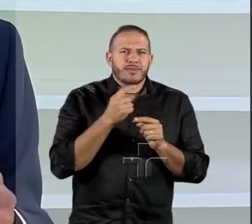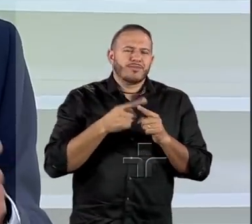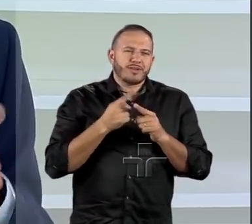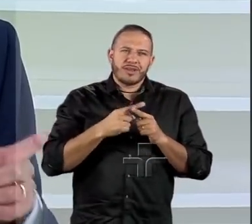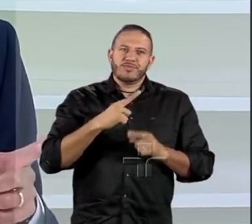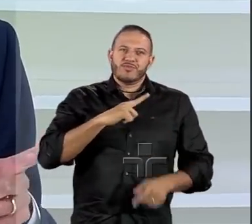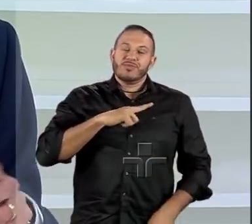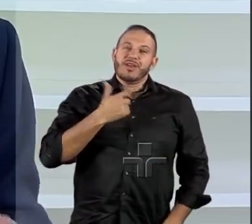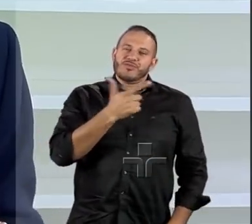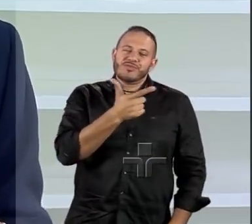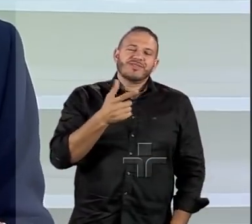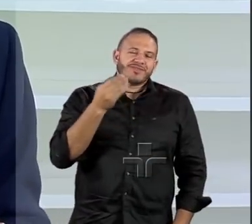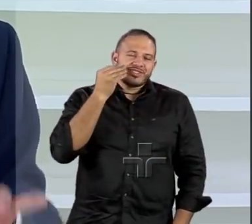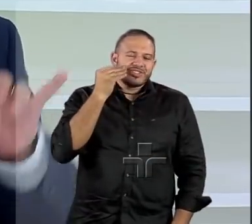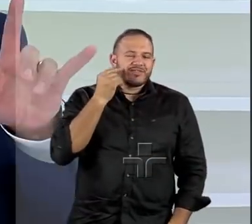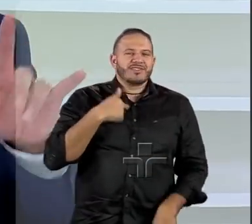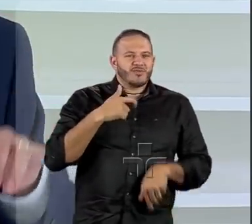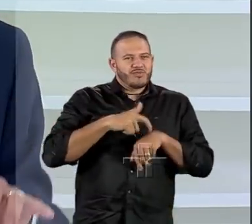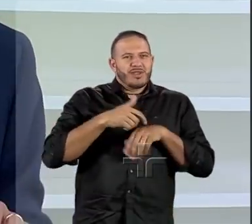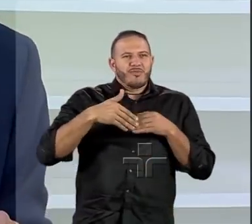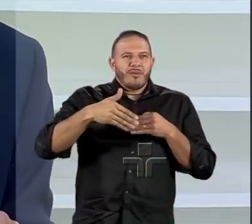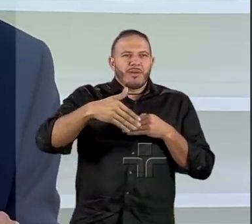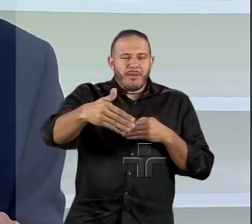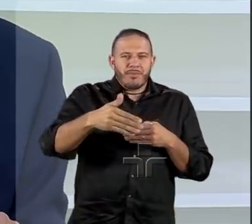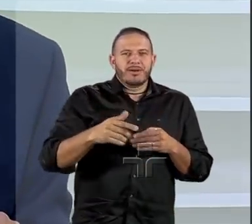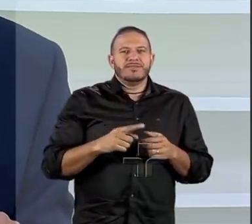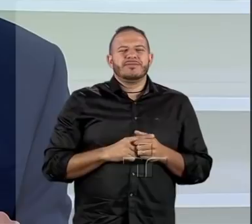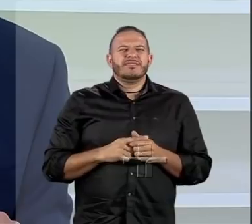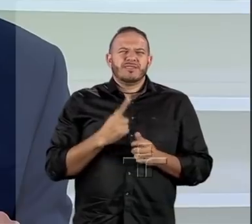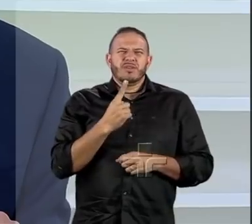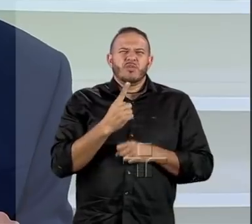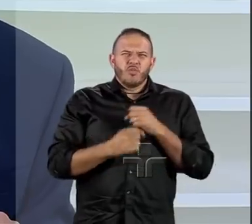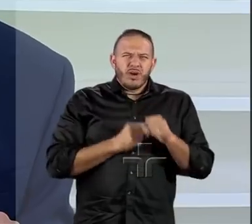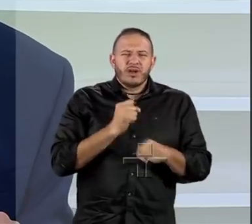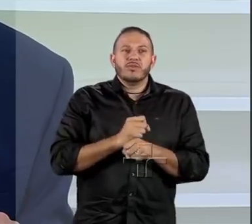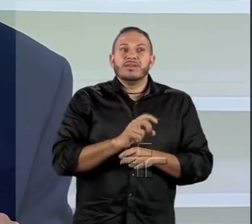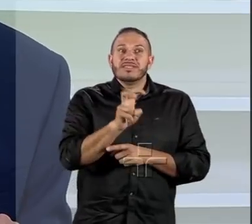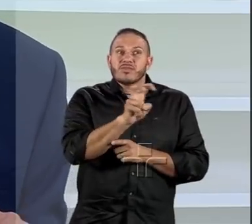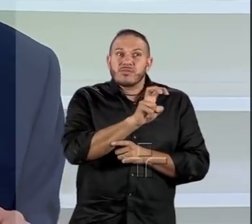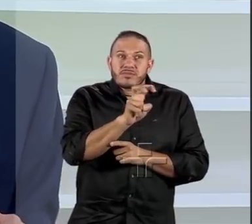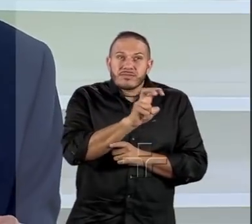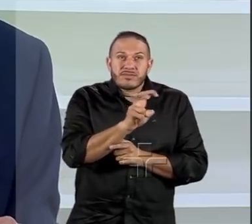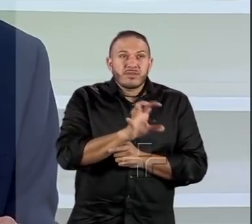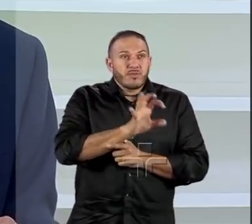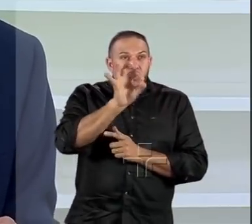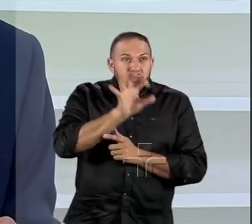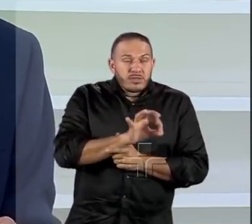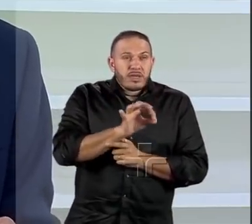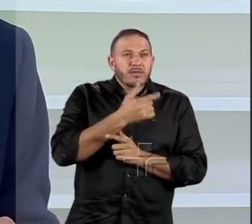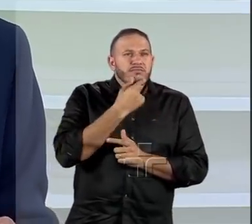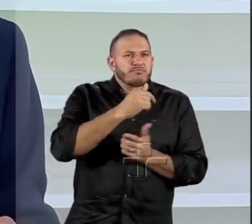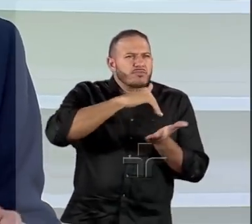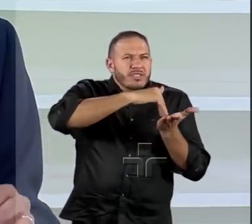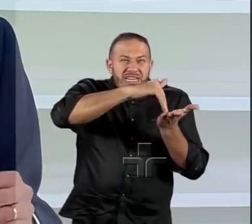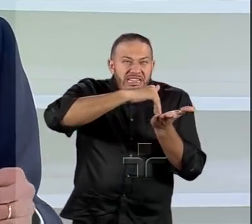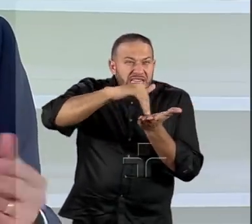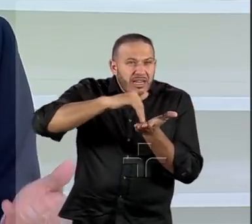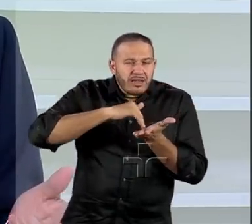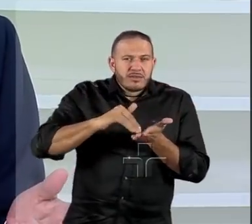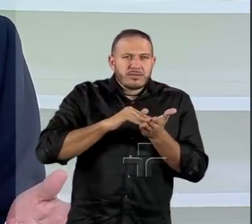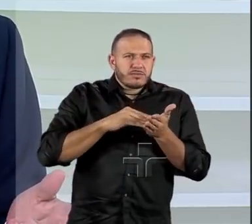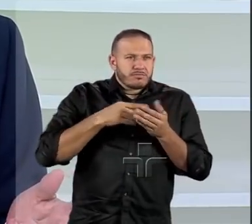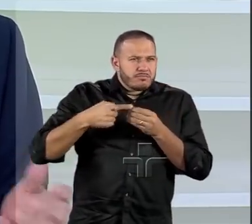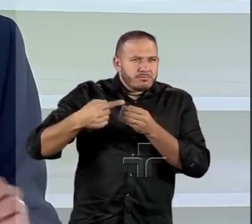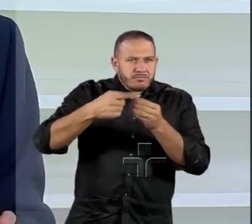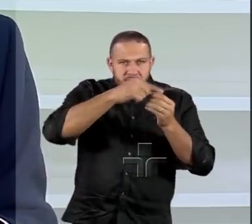chance de fazer em prazo longo. Em um ano, 55% dos secretários municipais ou